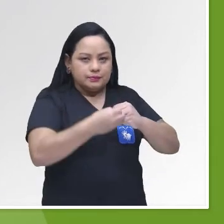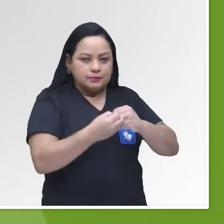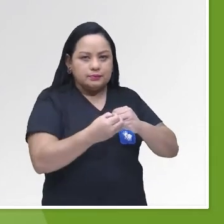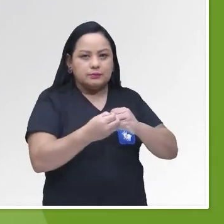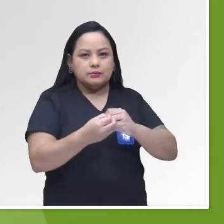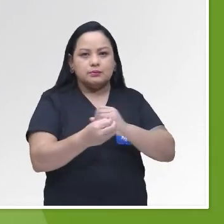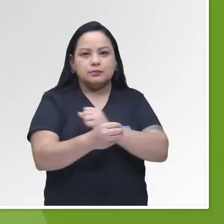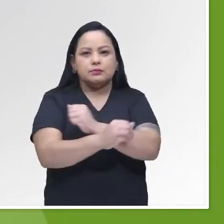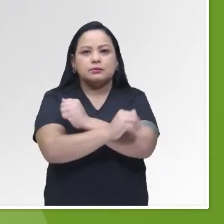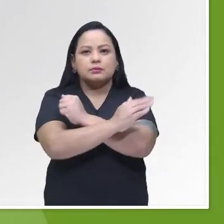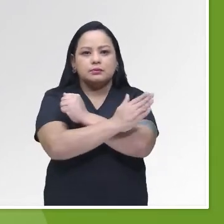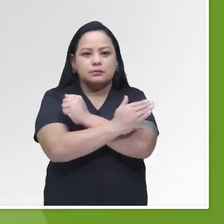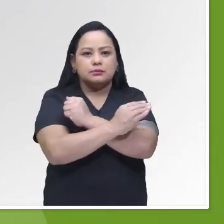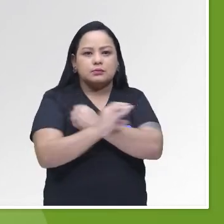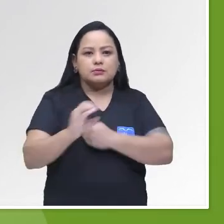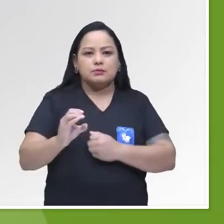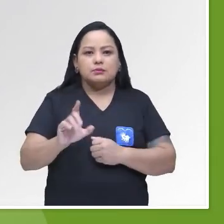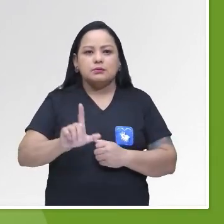ácido clorídrico,